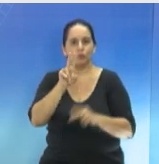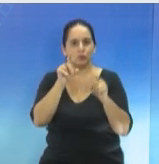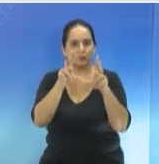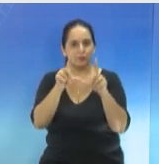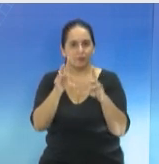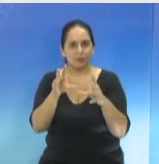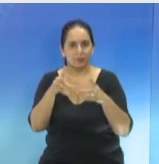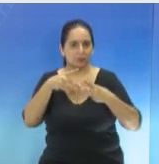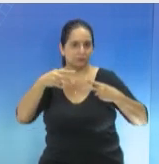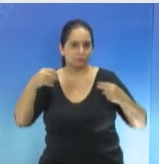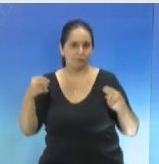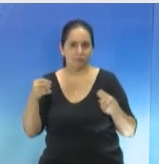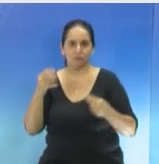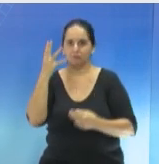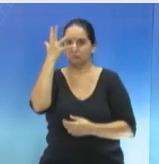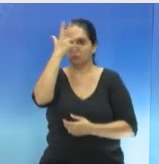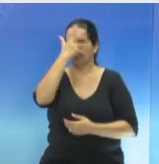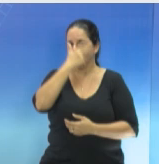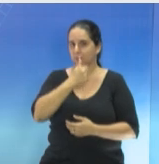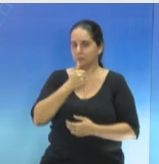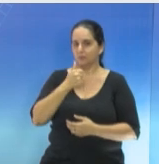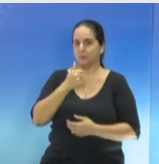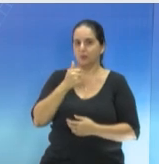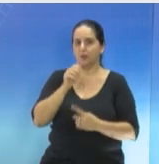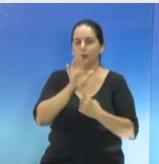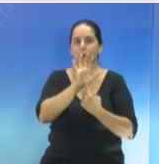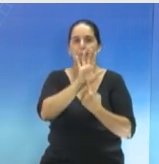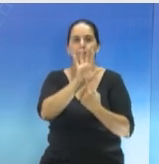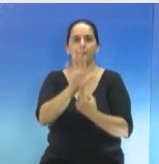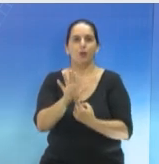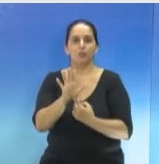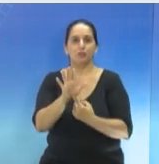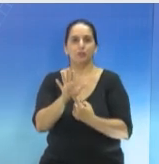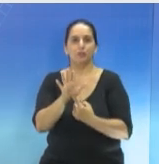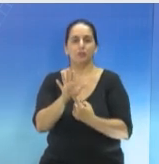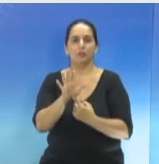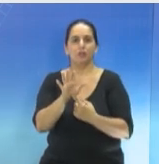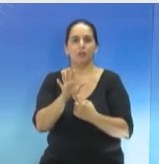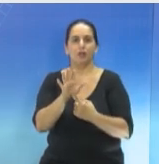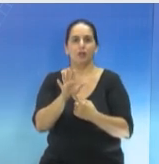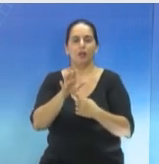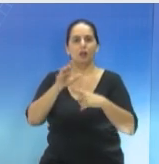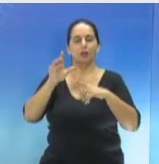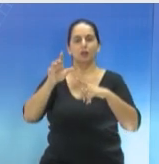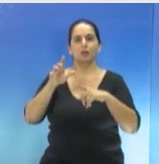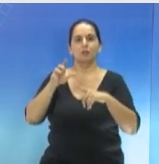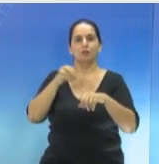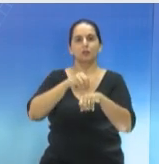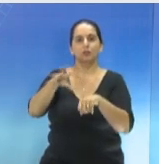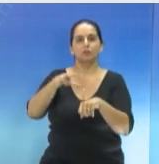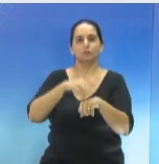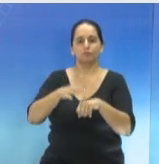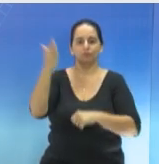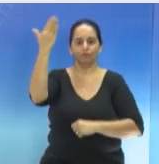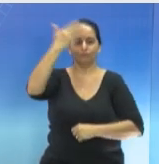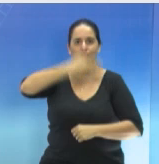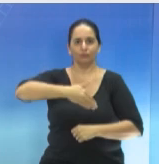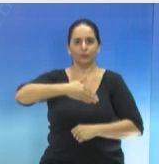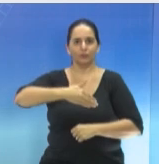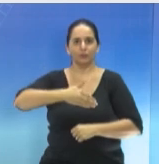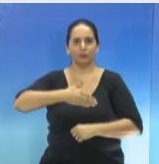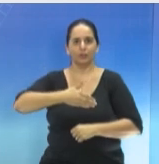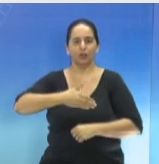produtos apresentados, o discurso midiático publicitário dos produtos de beleza rememora e legitima